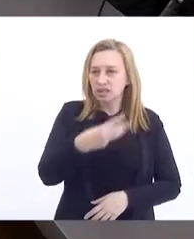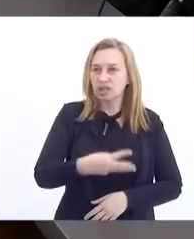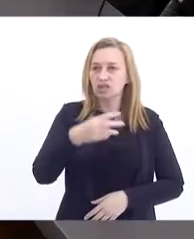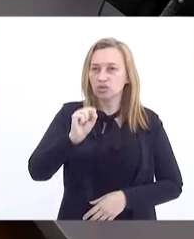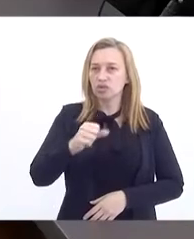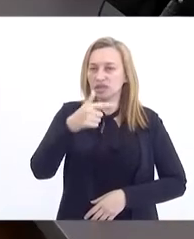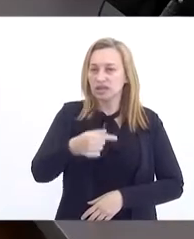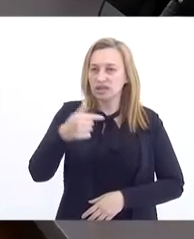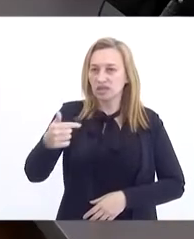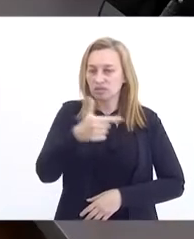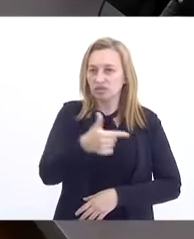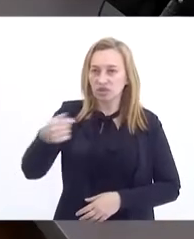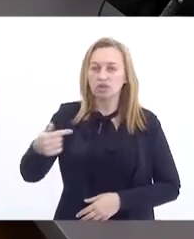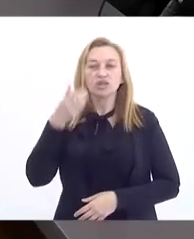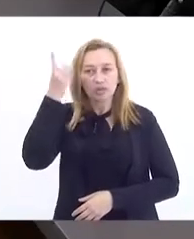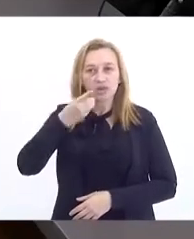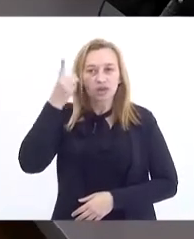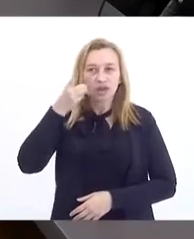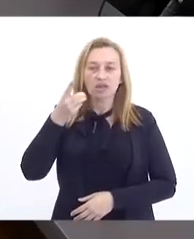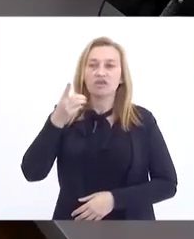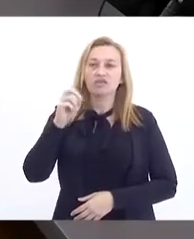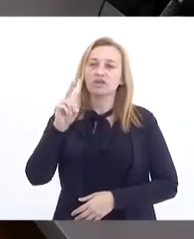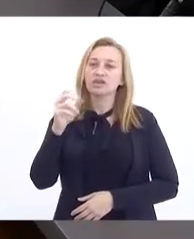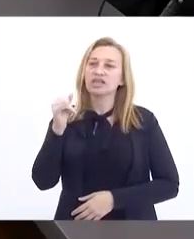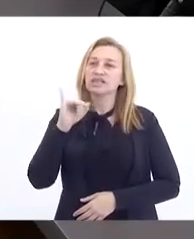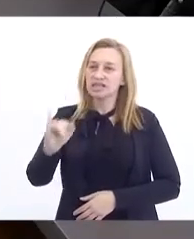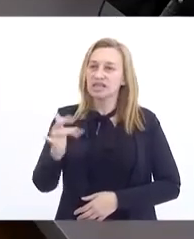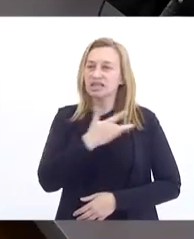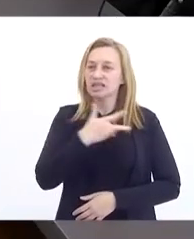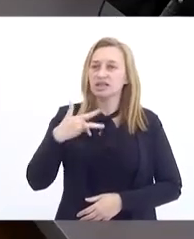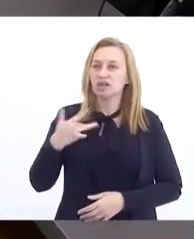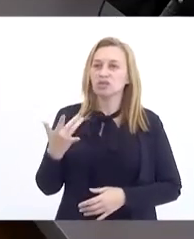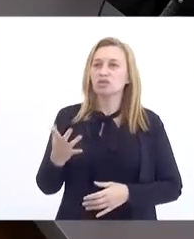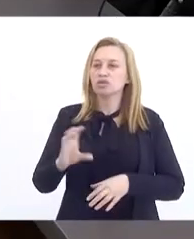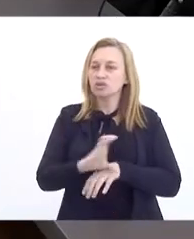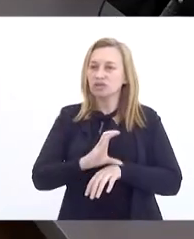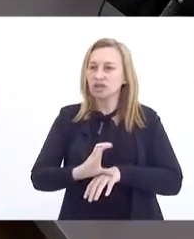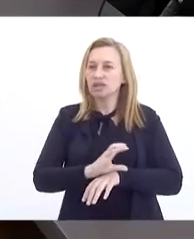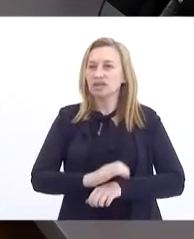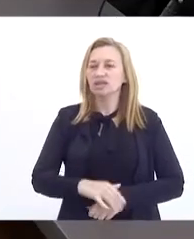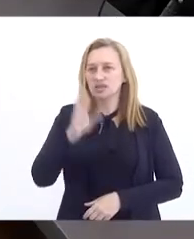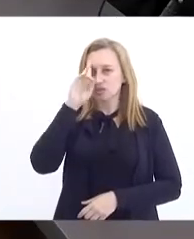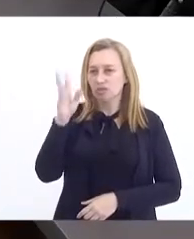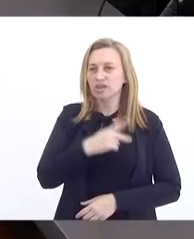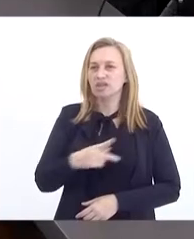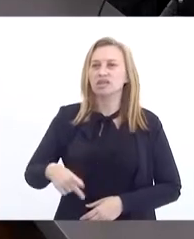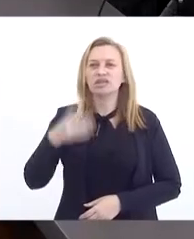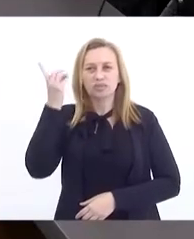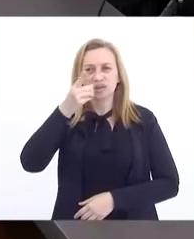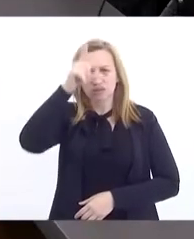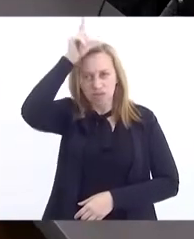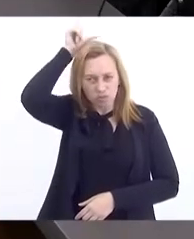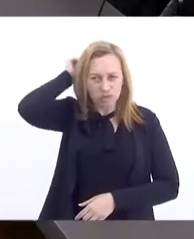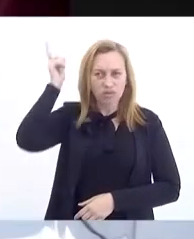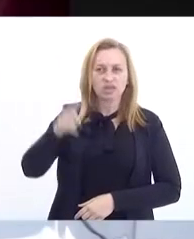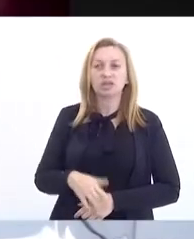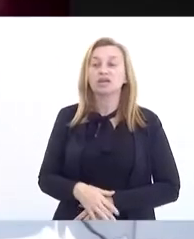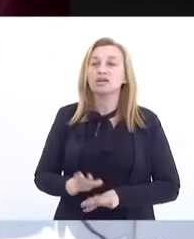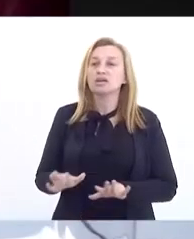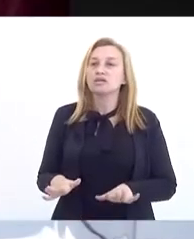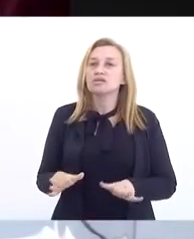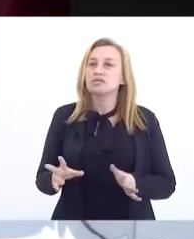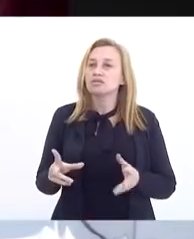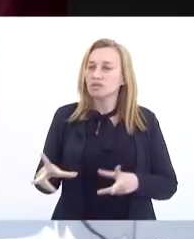3877-2021, autoria do deputado Valdeci da Saúde, parecer pela constitucionalidade. Senhor presidente. Deputado Luiz Paulo. Apesar